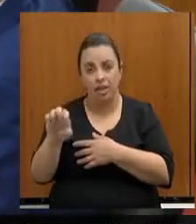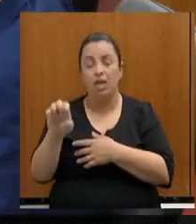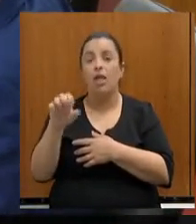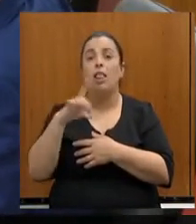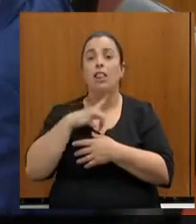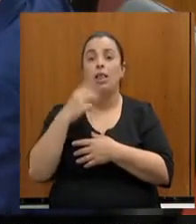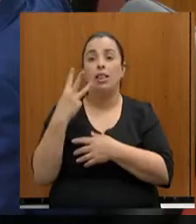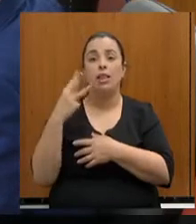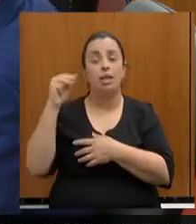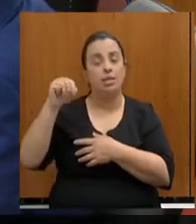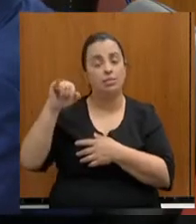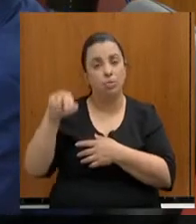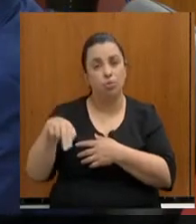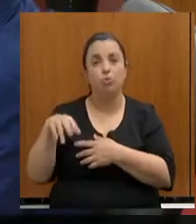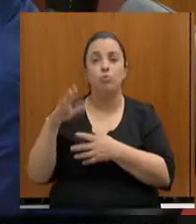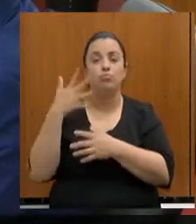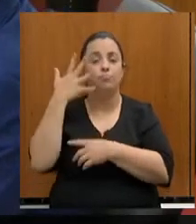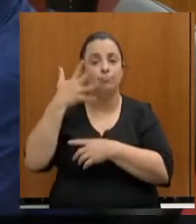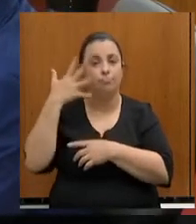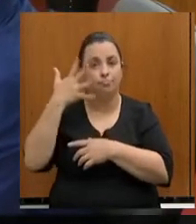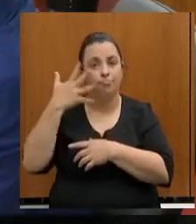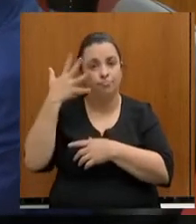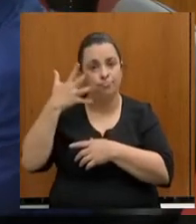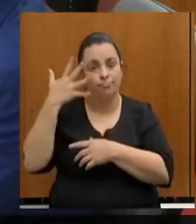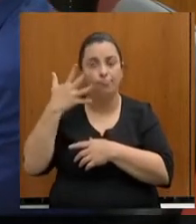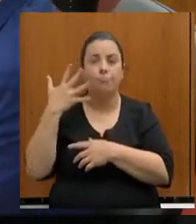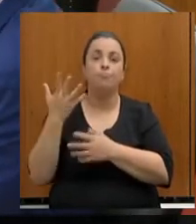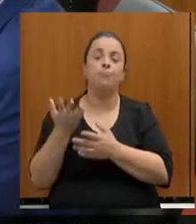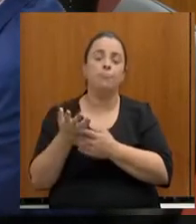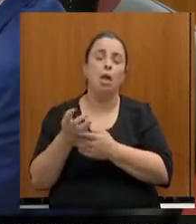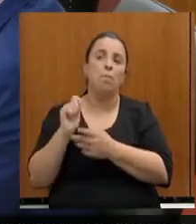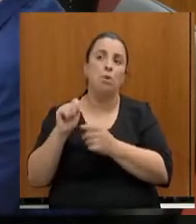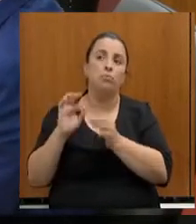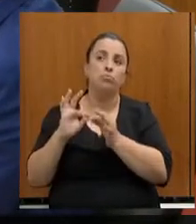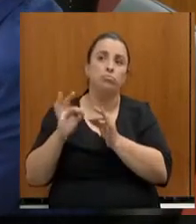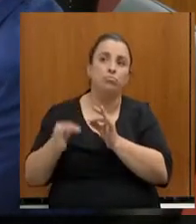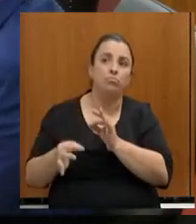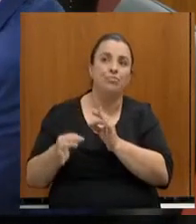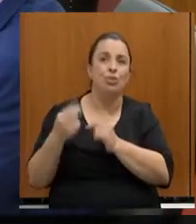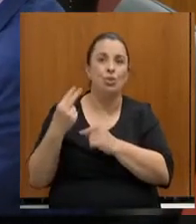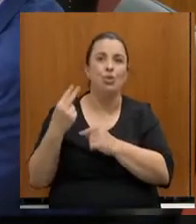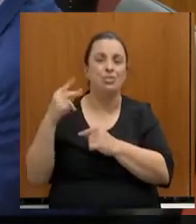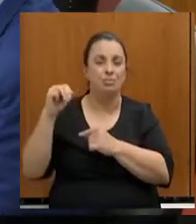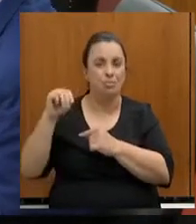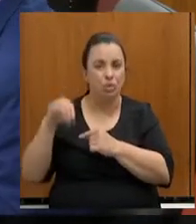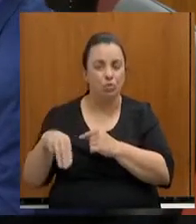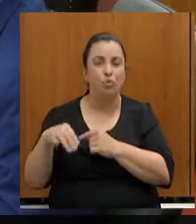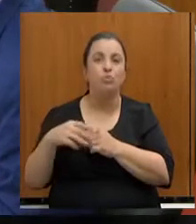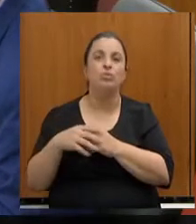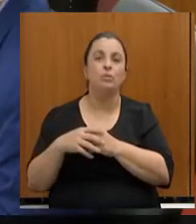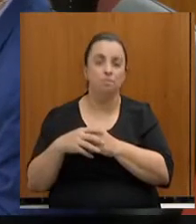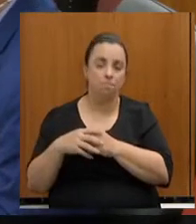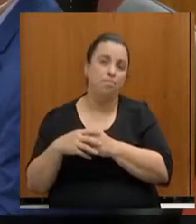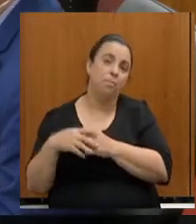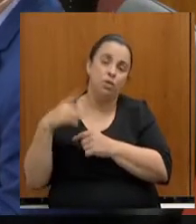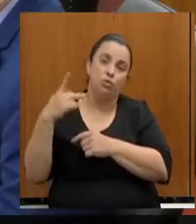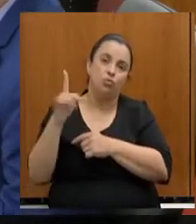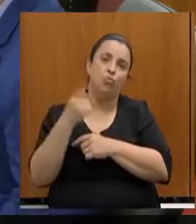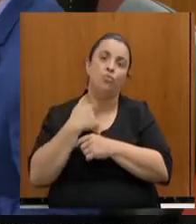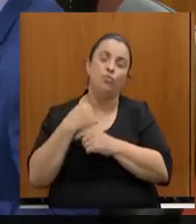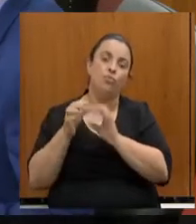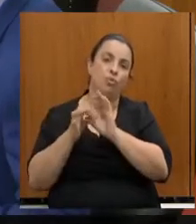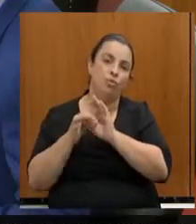iniciais podendo a estender dentro do prazo determinado para que a dentro do prazo estabelecido por ele